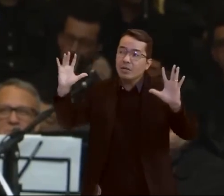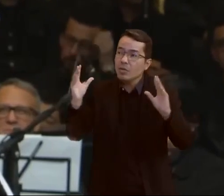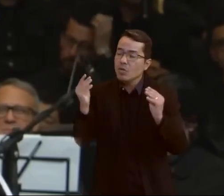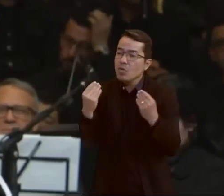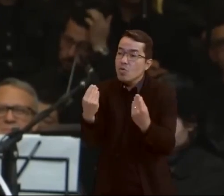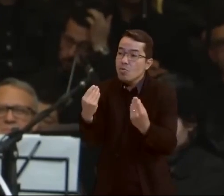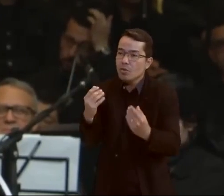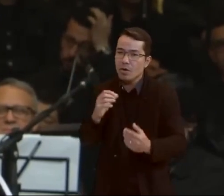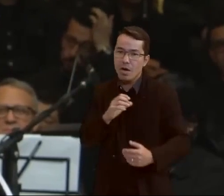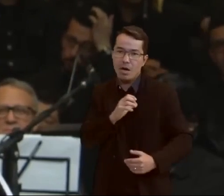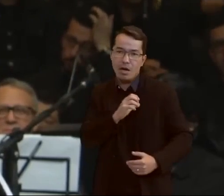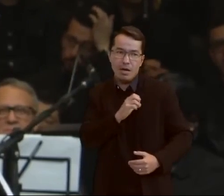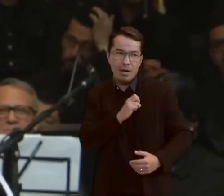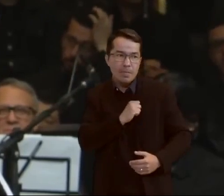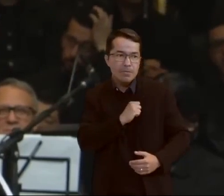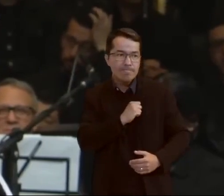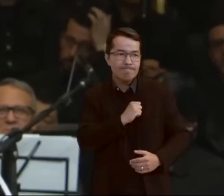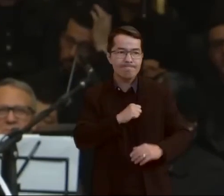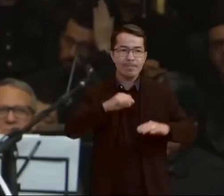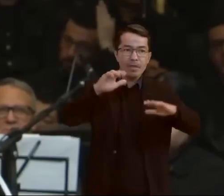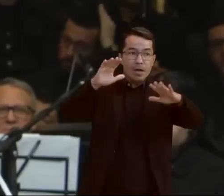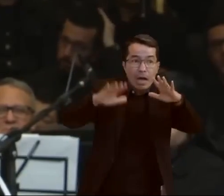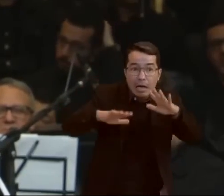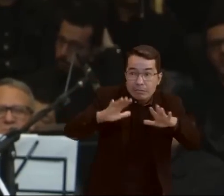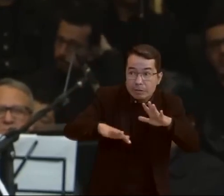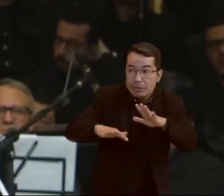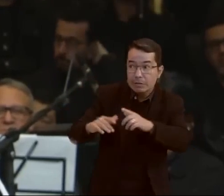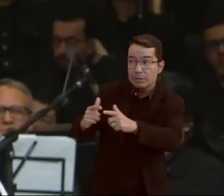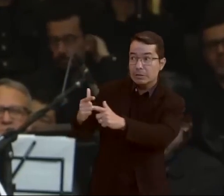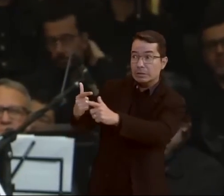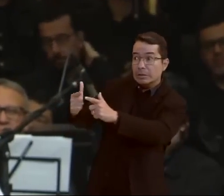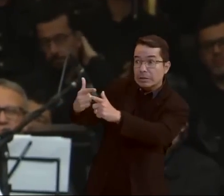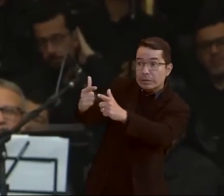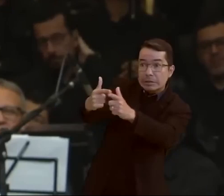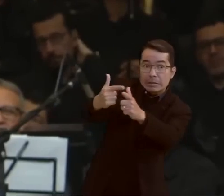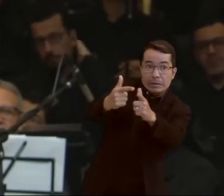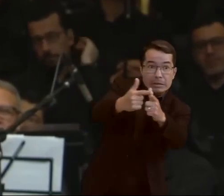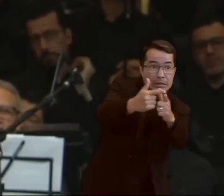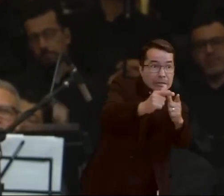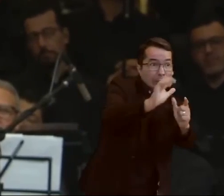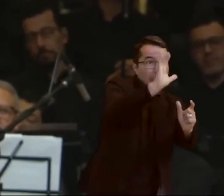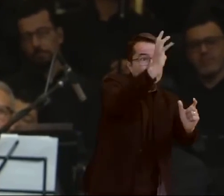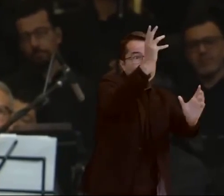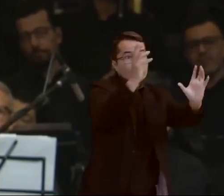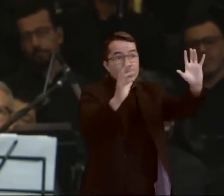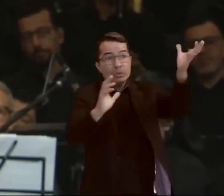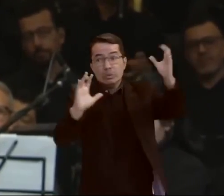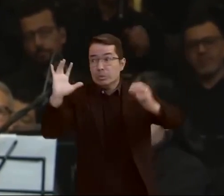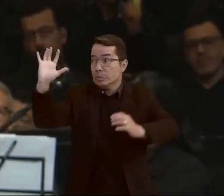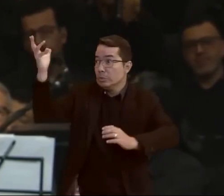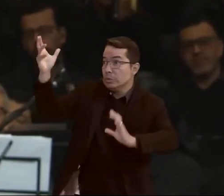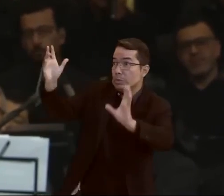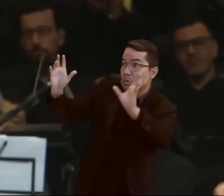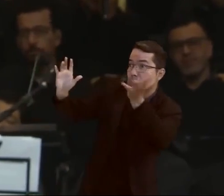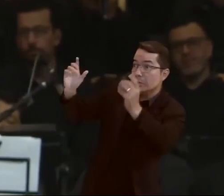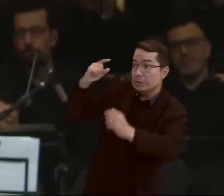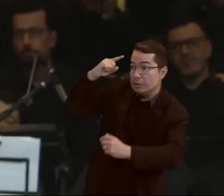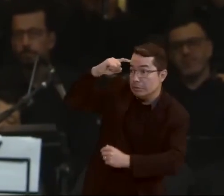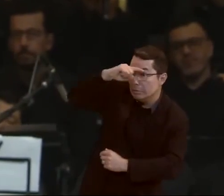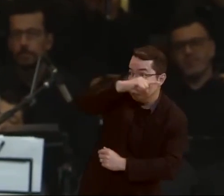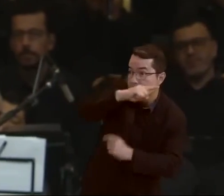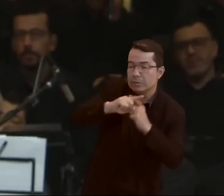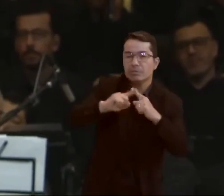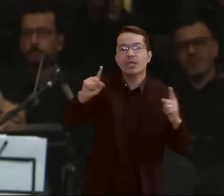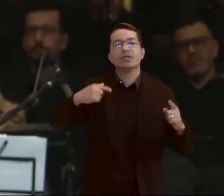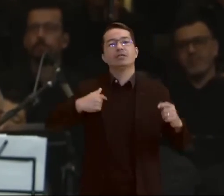vida, mesmo que elas sejam as mais difíceis, em amor. E aí então, Pedro está dizendo, maturidade é coisa de gente